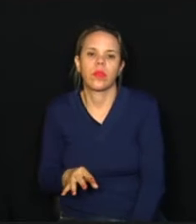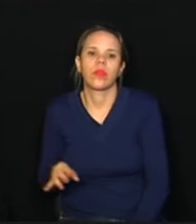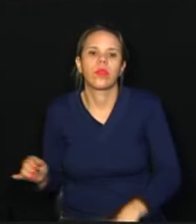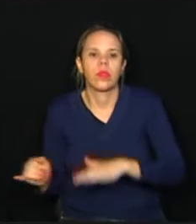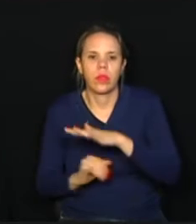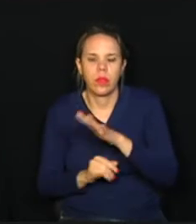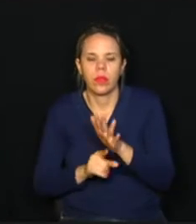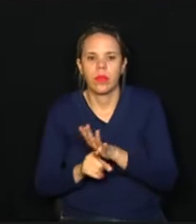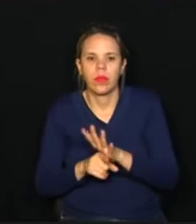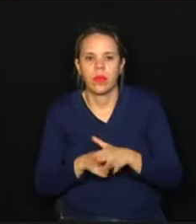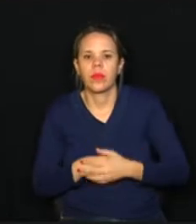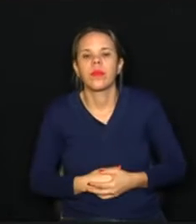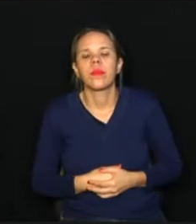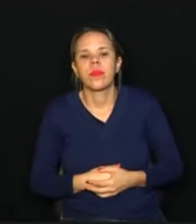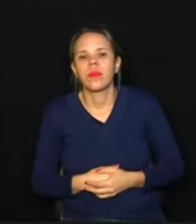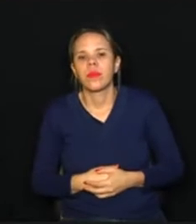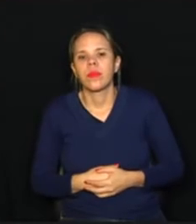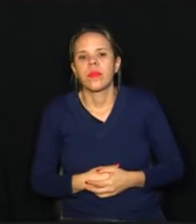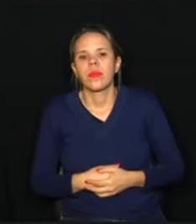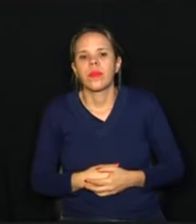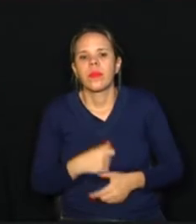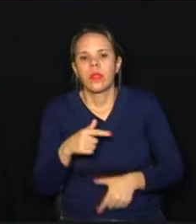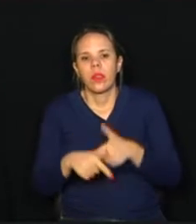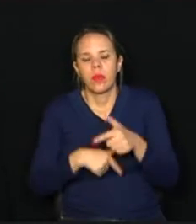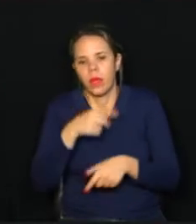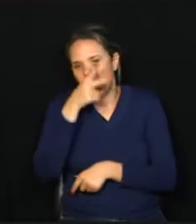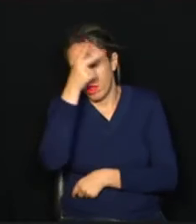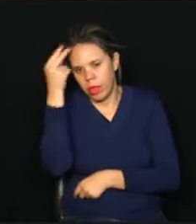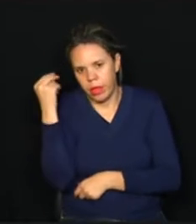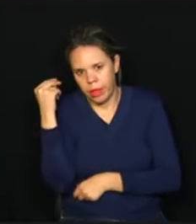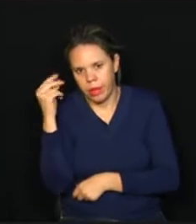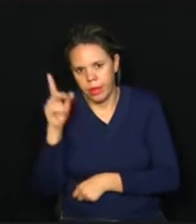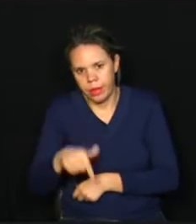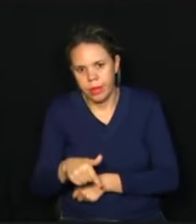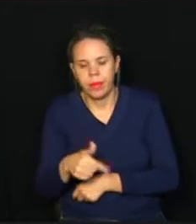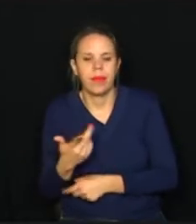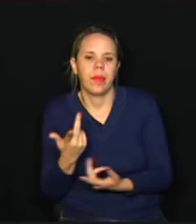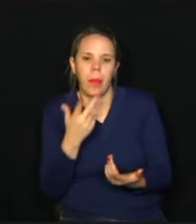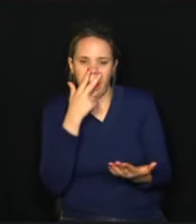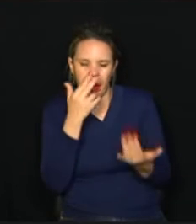de pesquisa, mas que o serviço público é uma galinha.